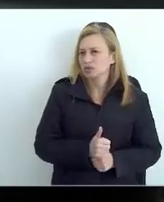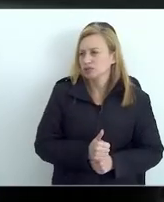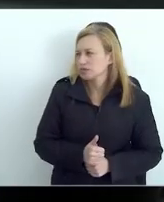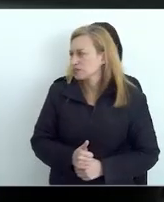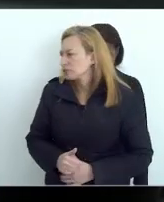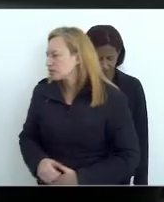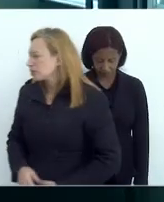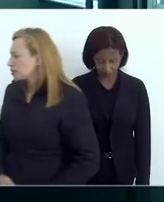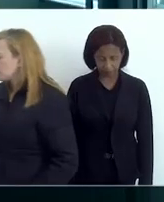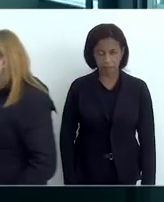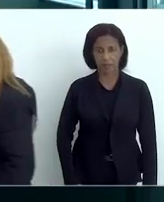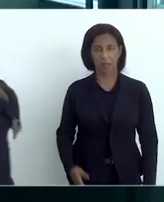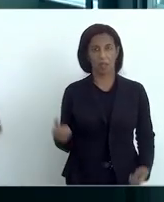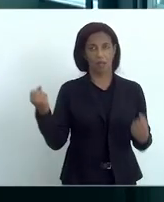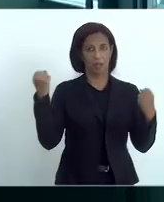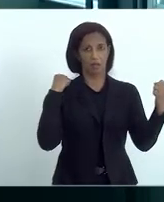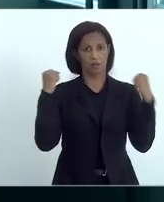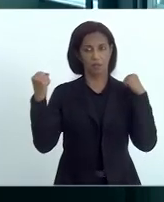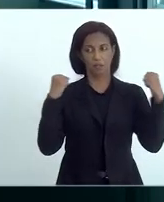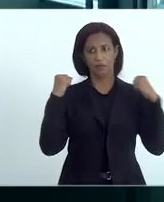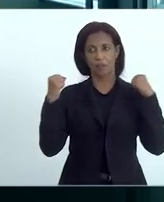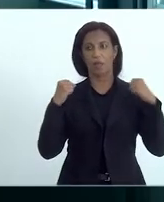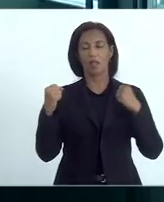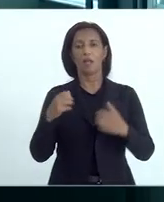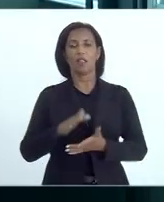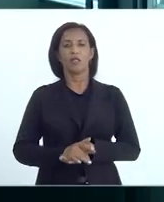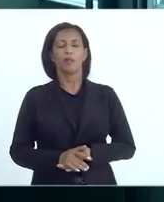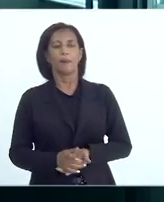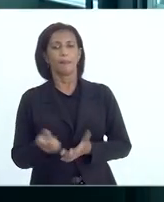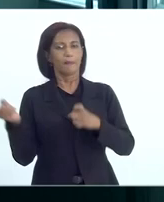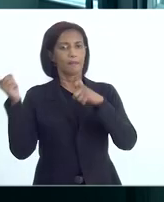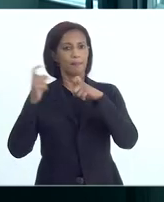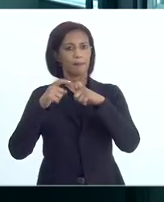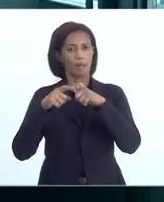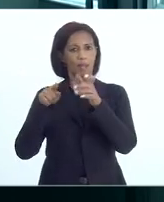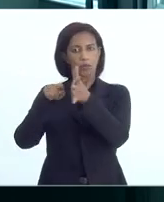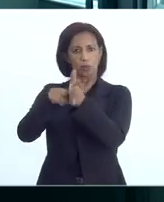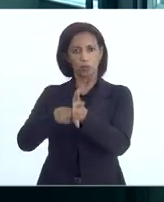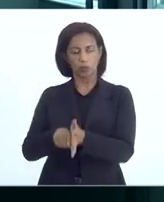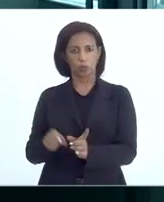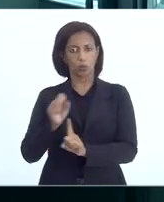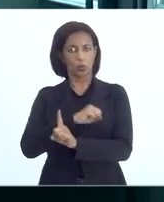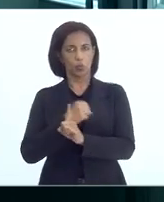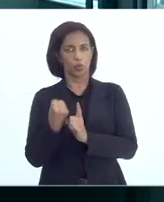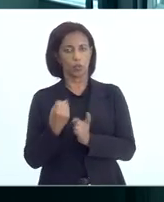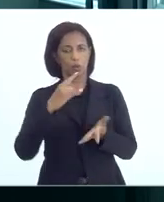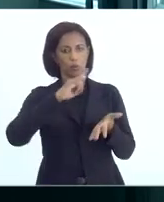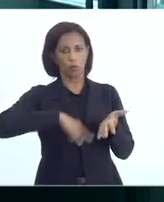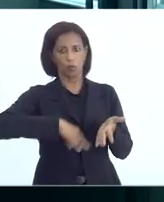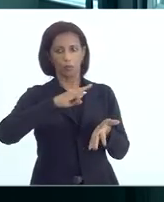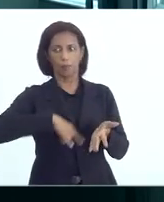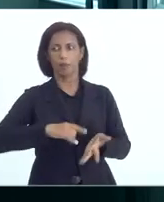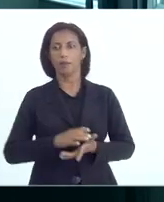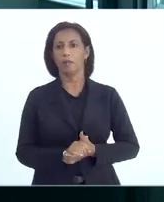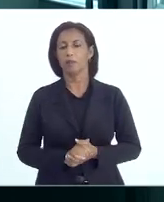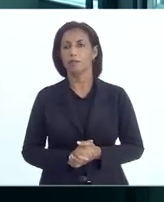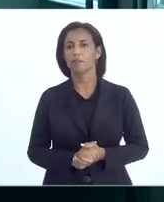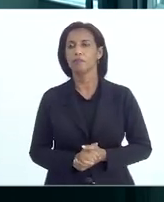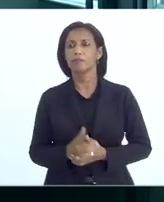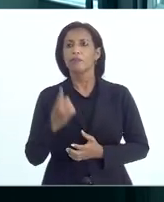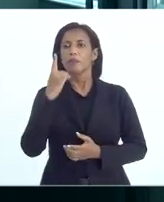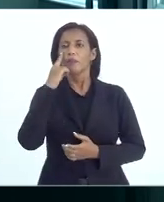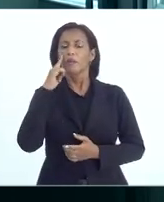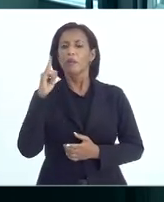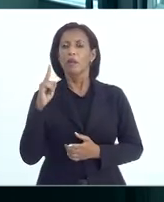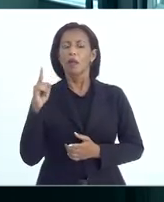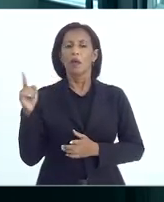antropométrico teste de aptidão física toxicológico médico e investigação social e documental eu vou discorrer brevemente